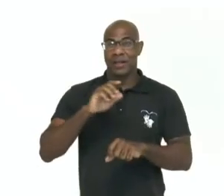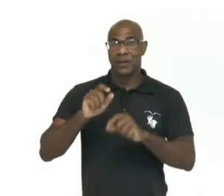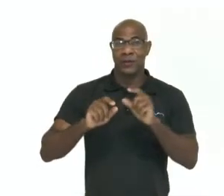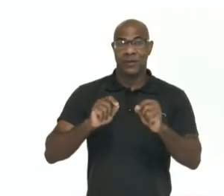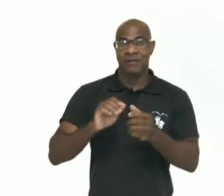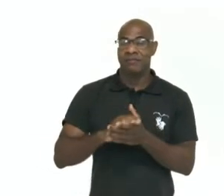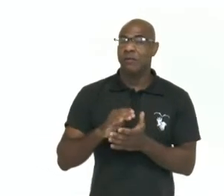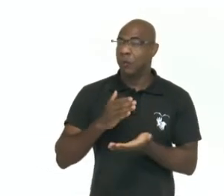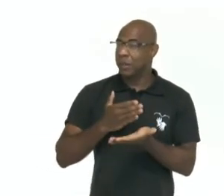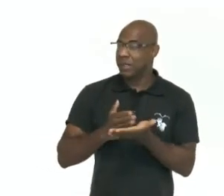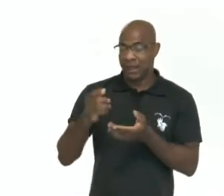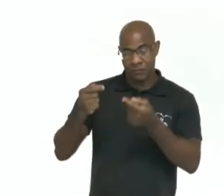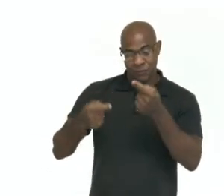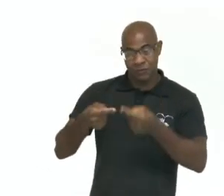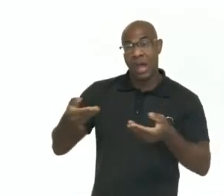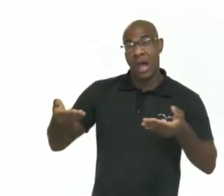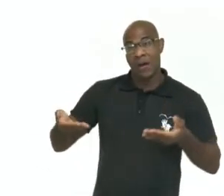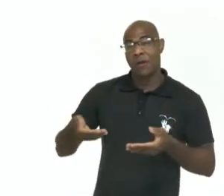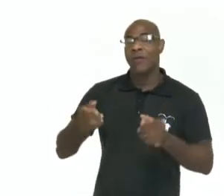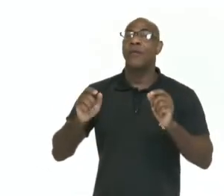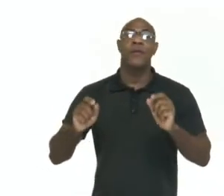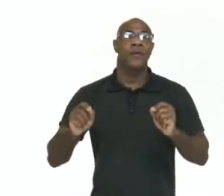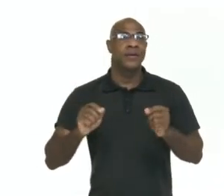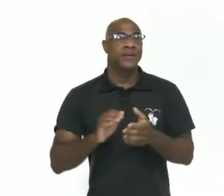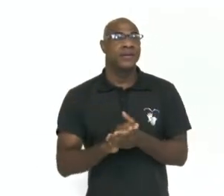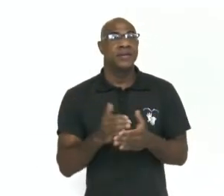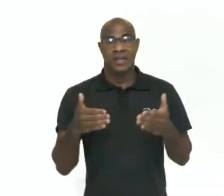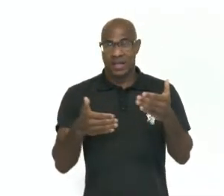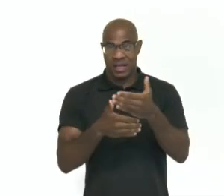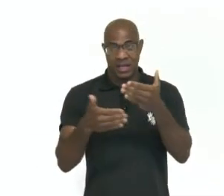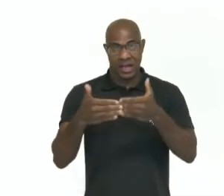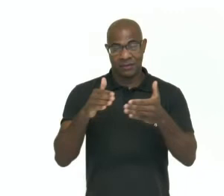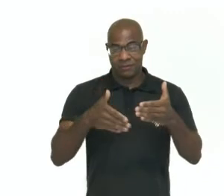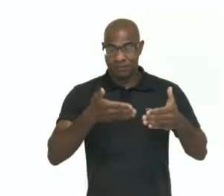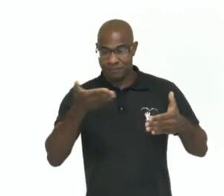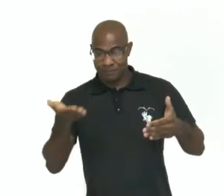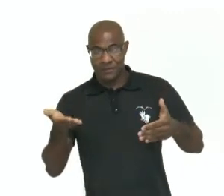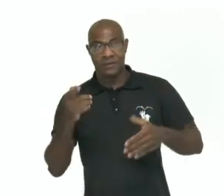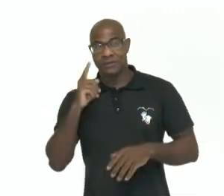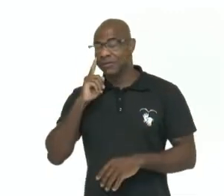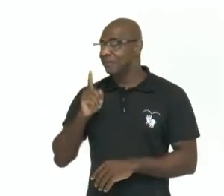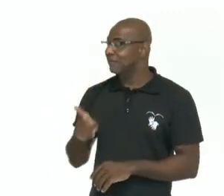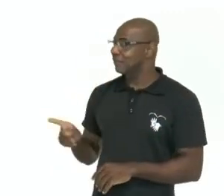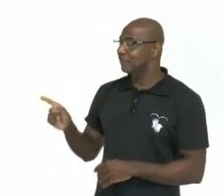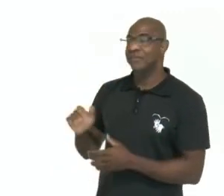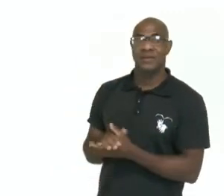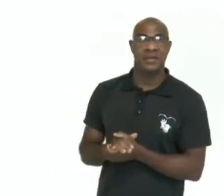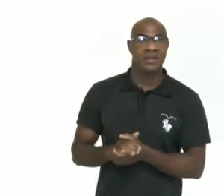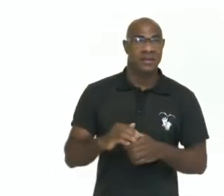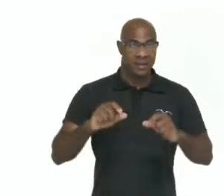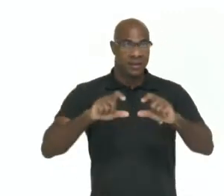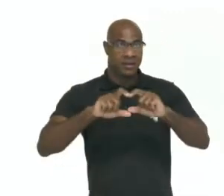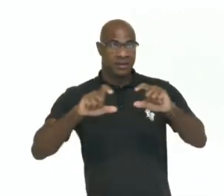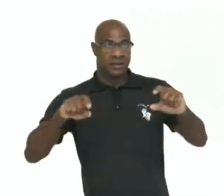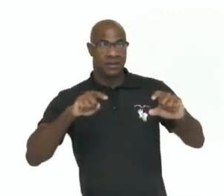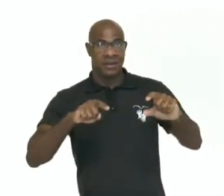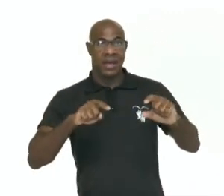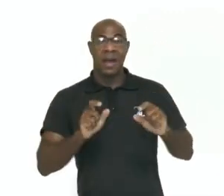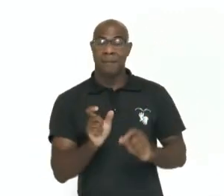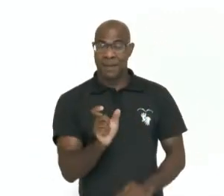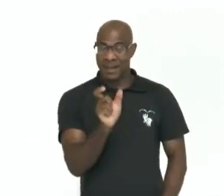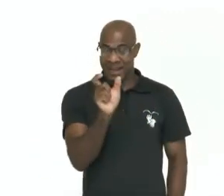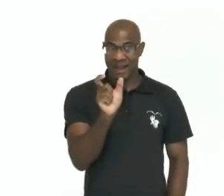começar a discutir ele agora com vocês nos próximos slides ali, tá? Vamos ver então lá. No trecho abaixo, a palavra